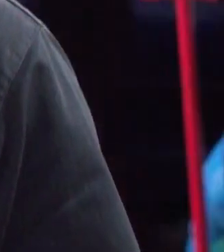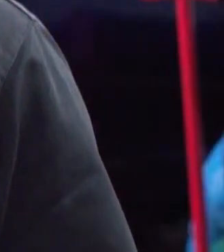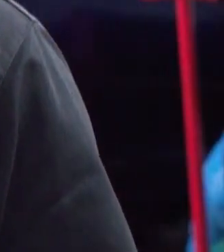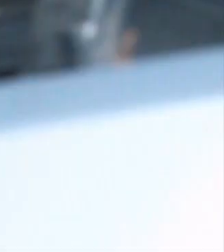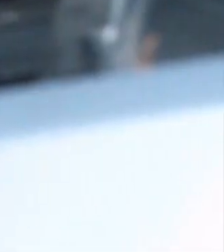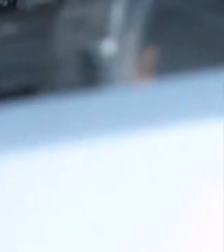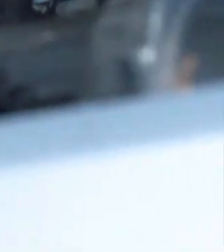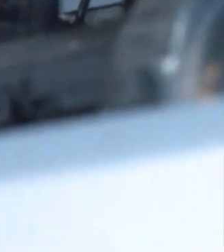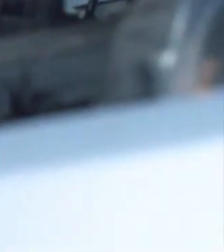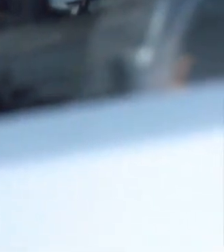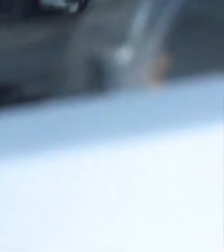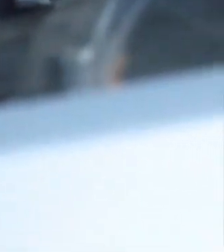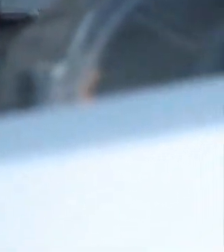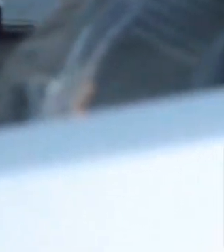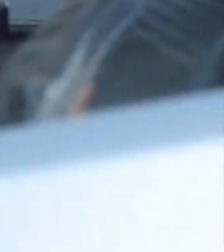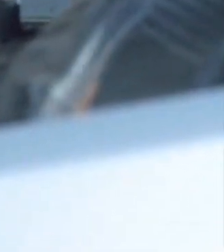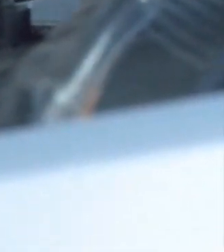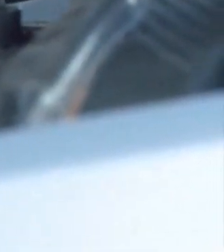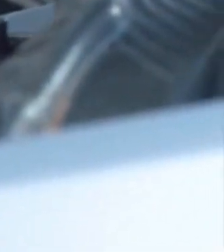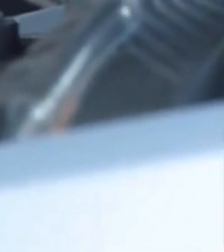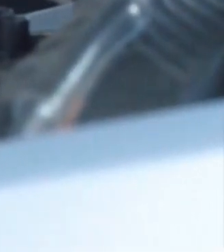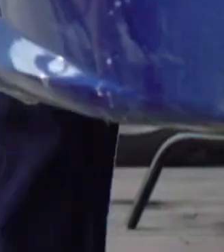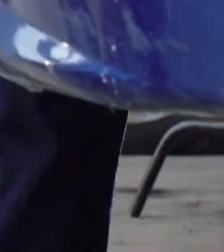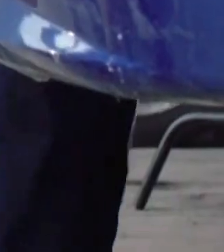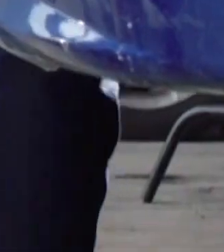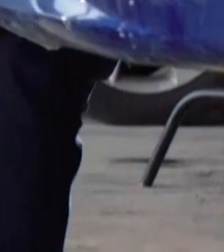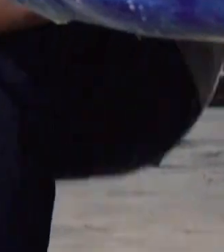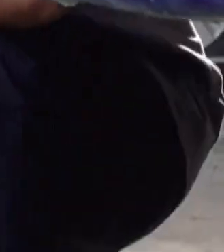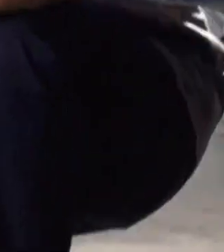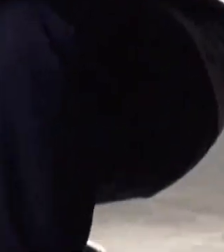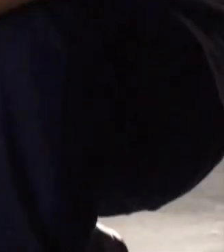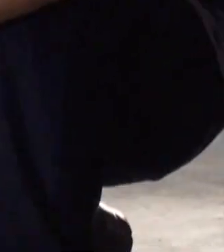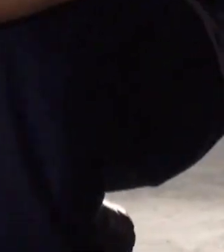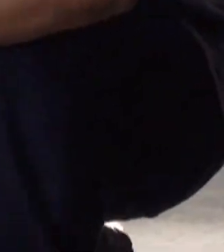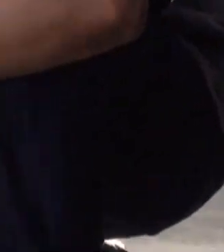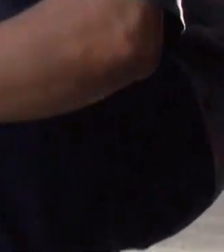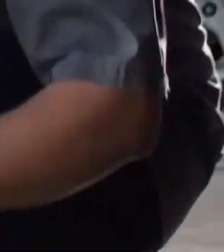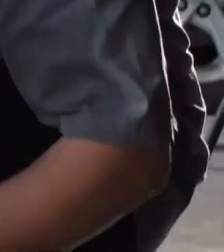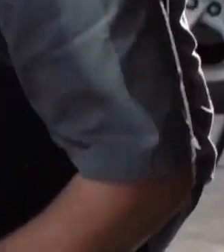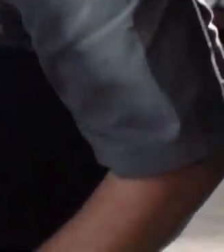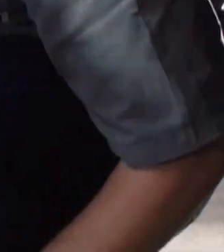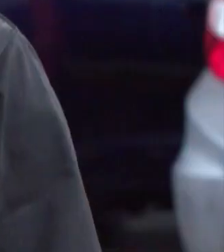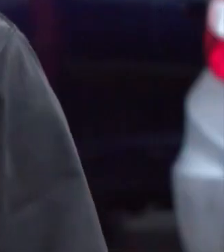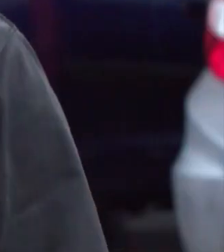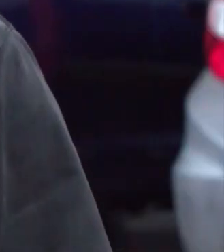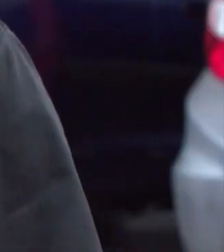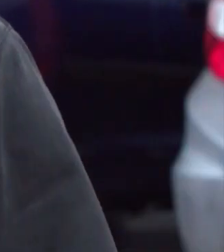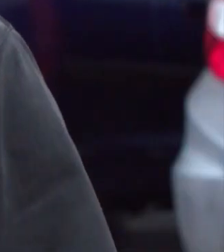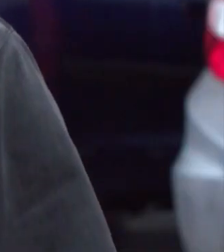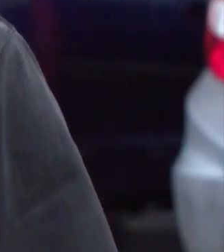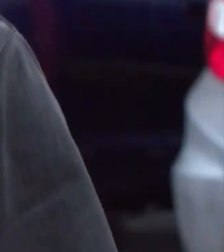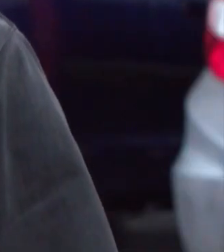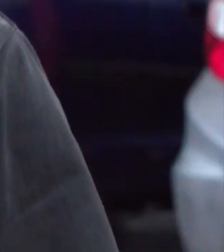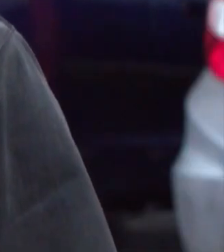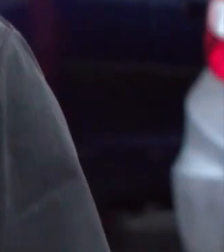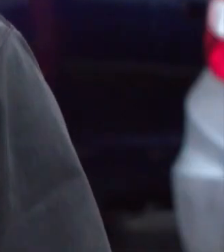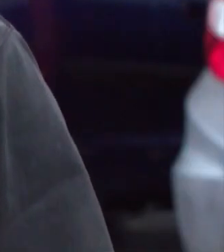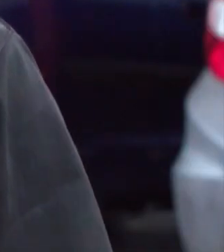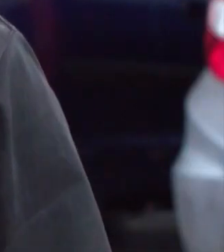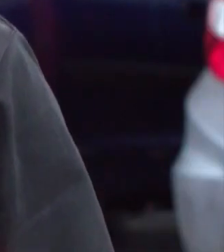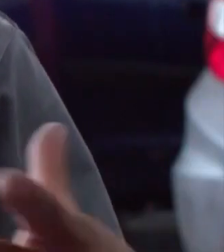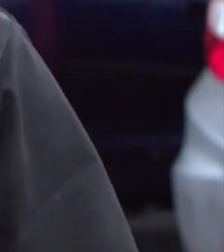de realizar meus sonhos. Então, fiz um curso, cursos básicos, certo? De mecânica. A vontade de crescer